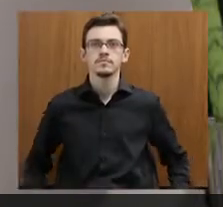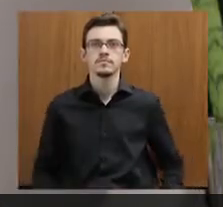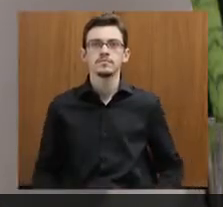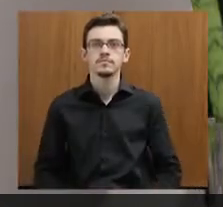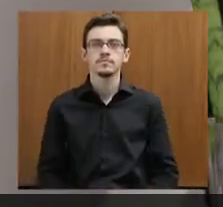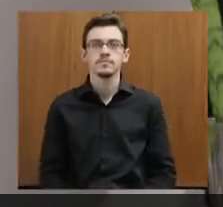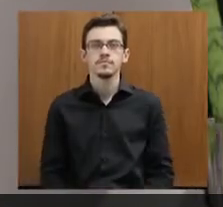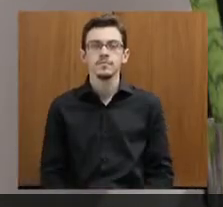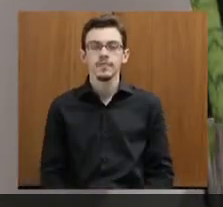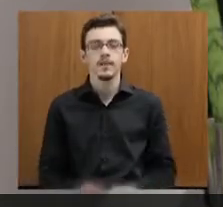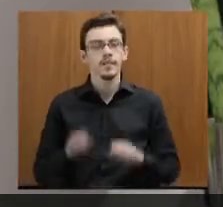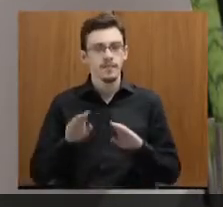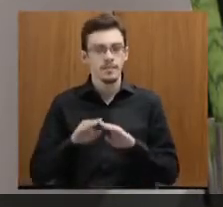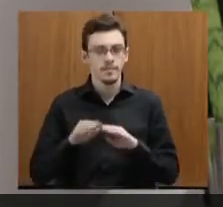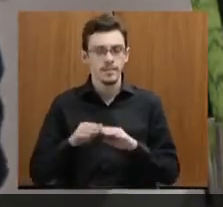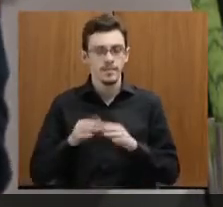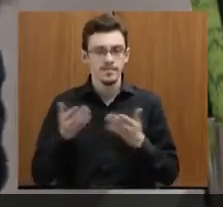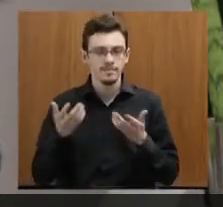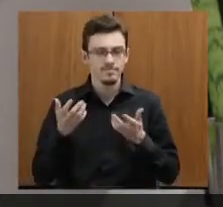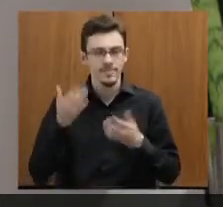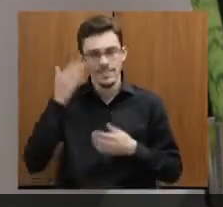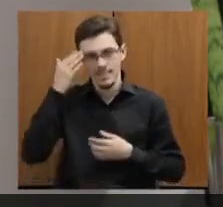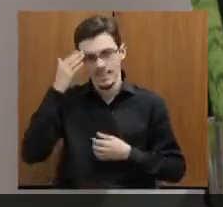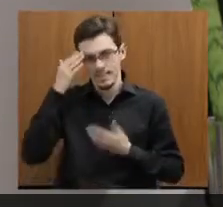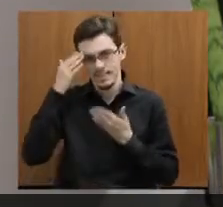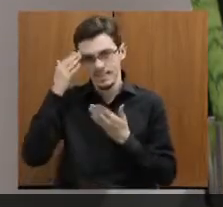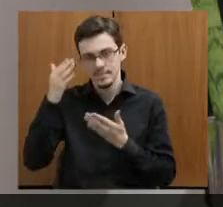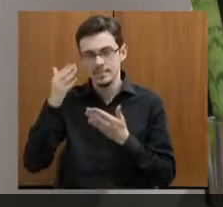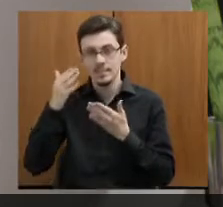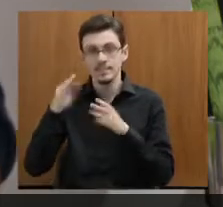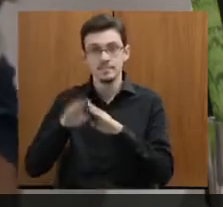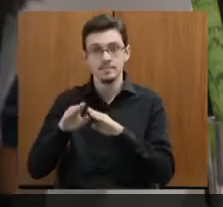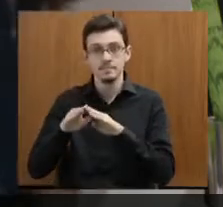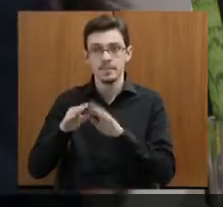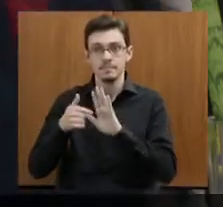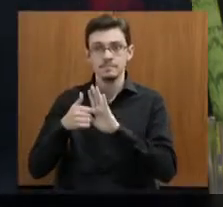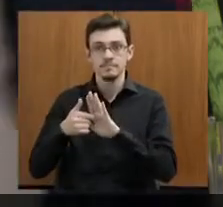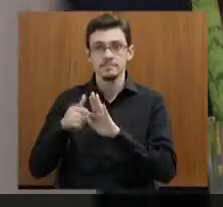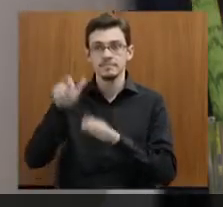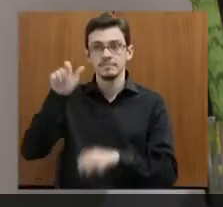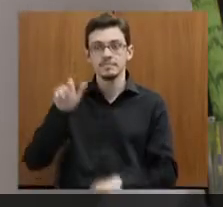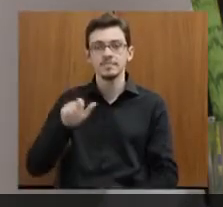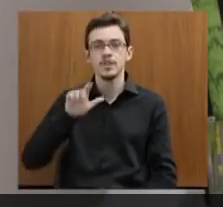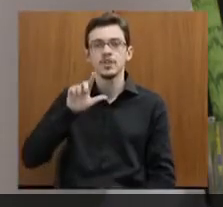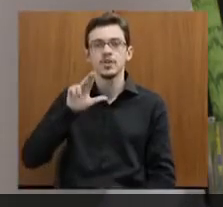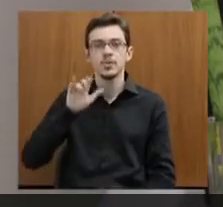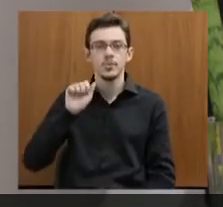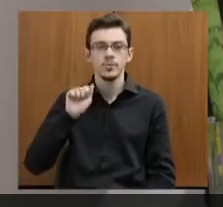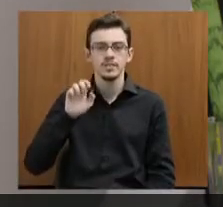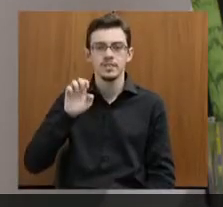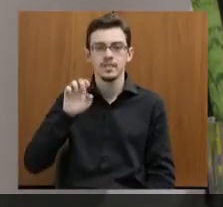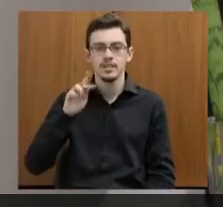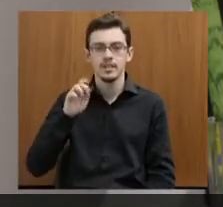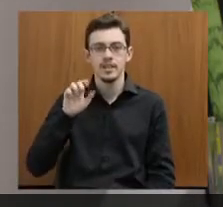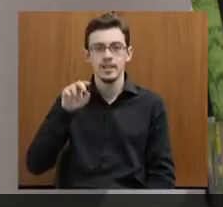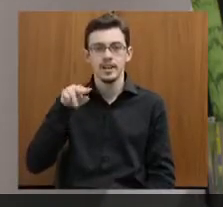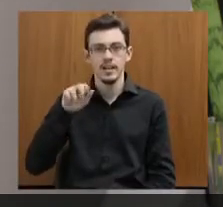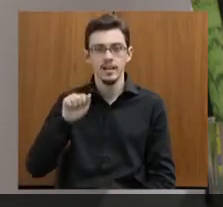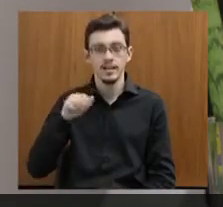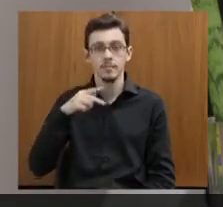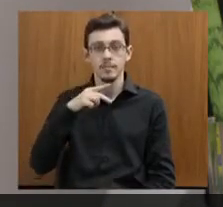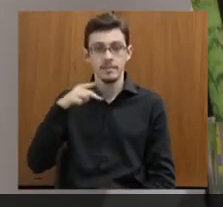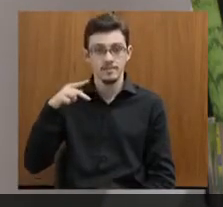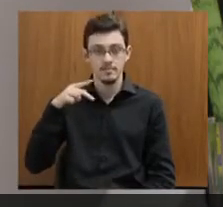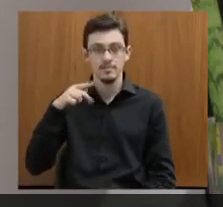e queremos agradecer e registrar as presenças de Lúcia Helena Vieira presidente do Centro Espírita em